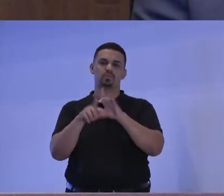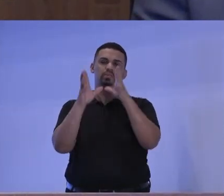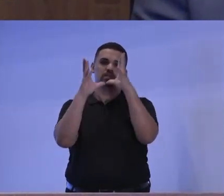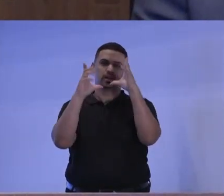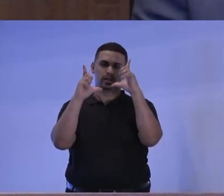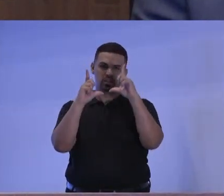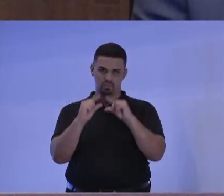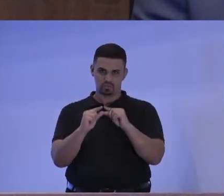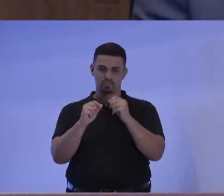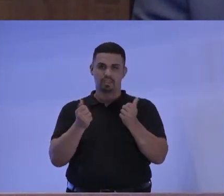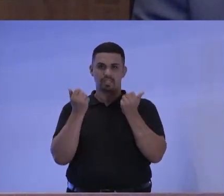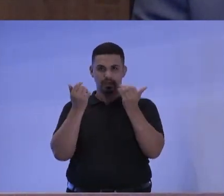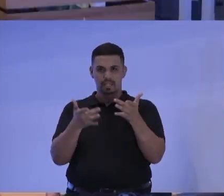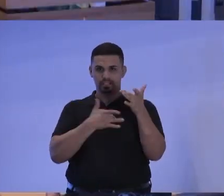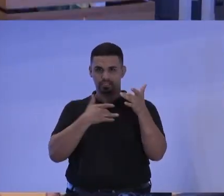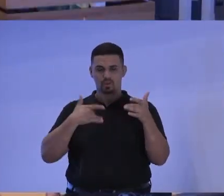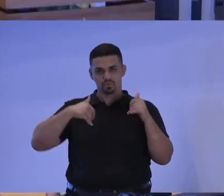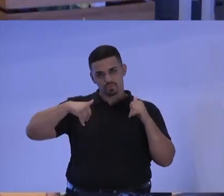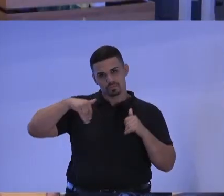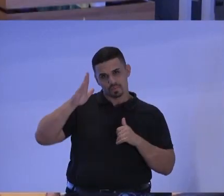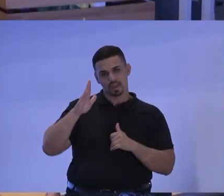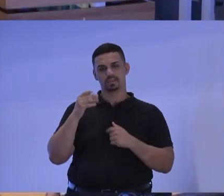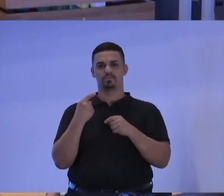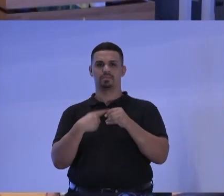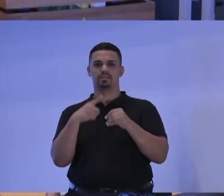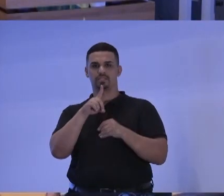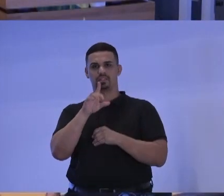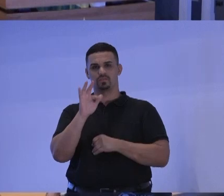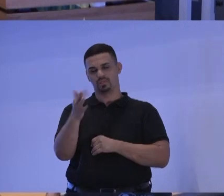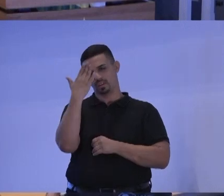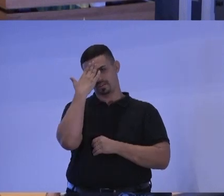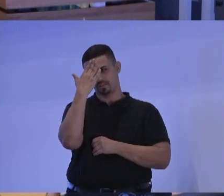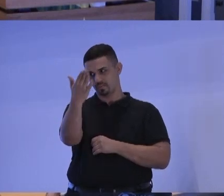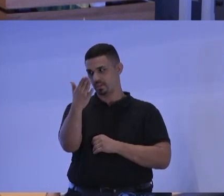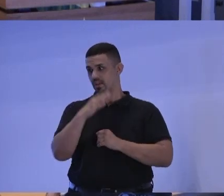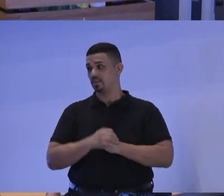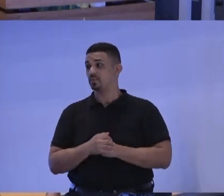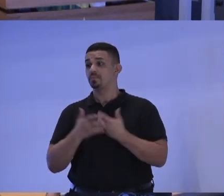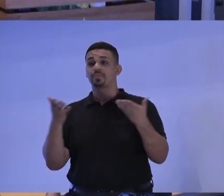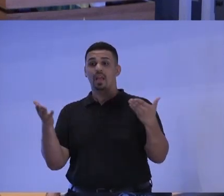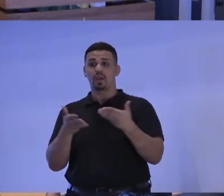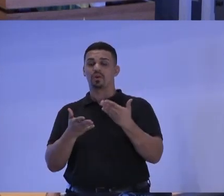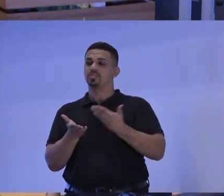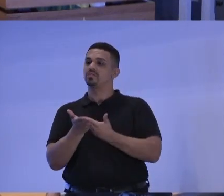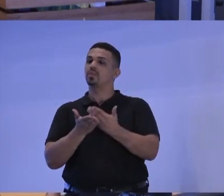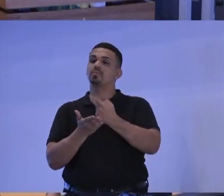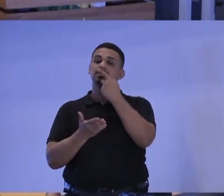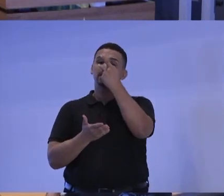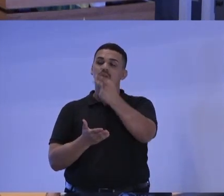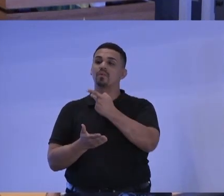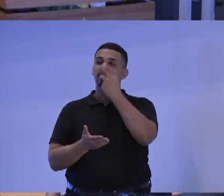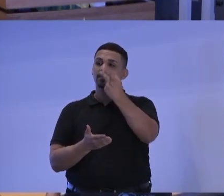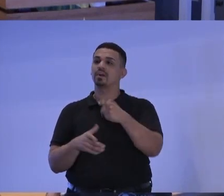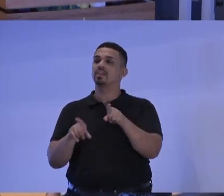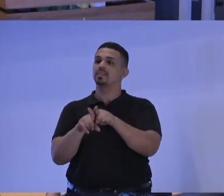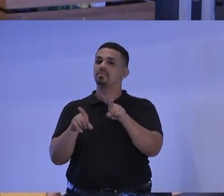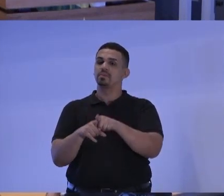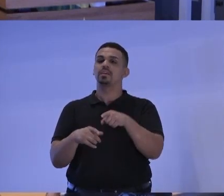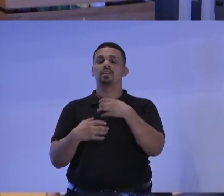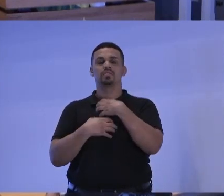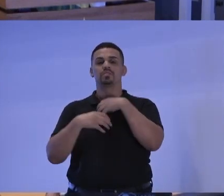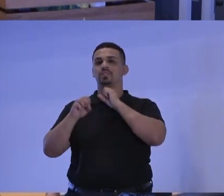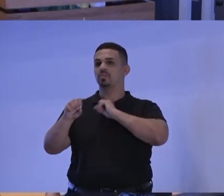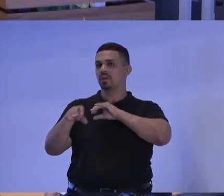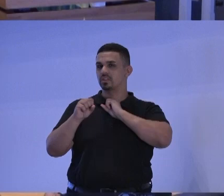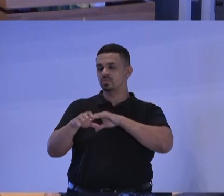Obrigada. Muito obrigado, doutora Letícia, pelas considerações. E a gente vai começar com as falas, que também são falas educativas,